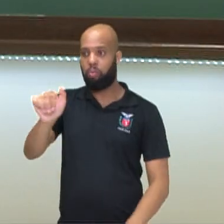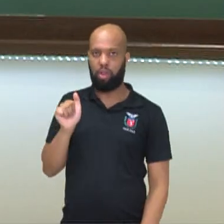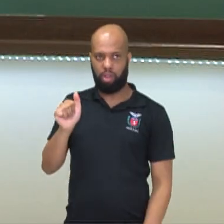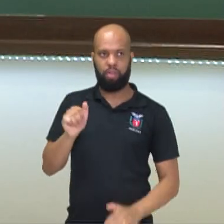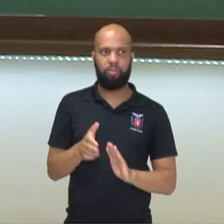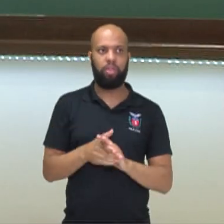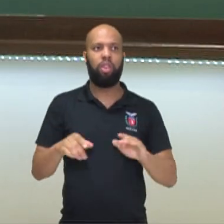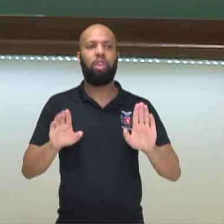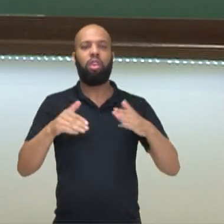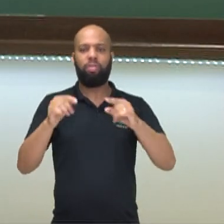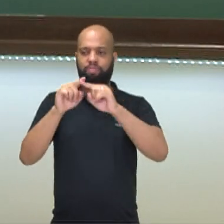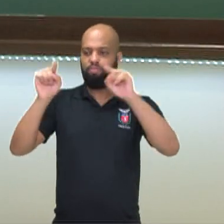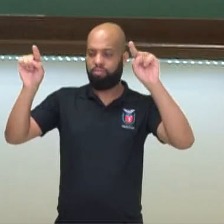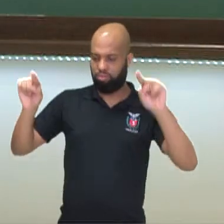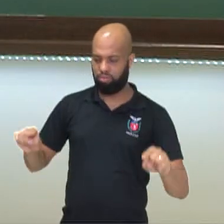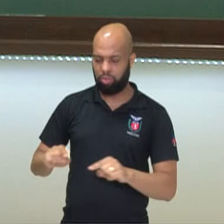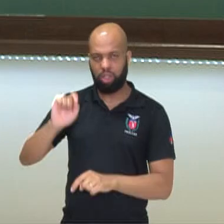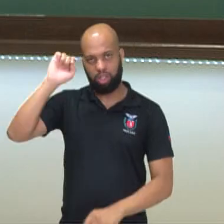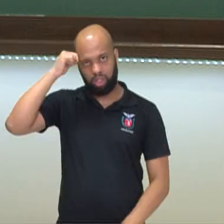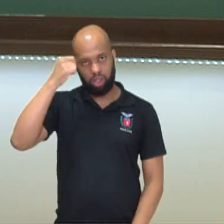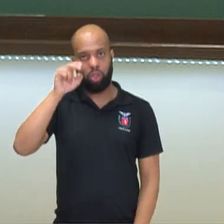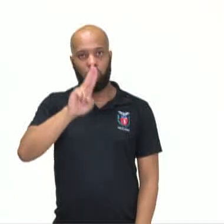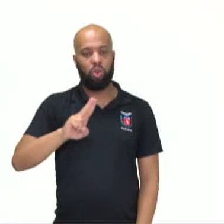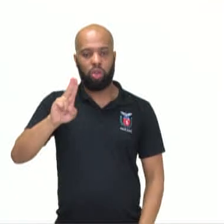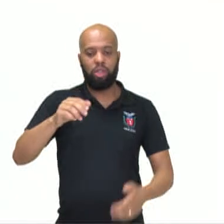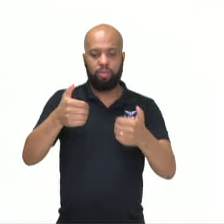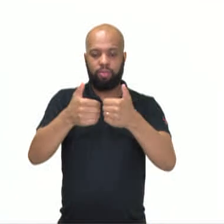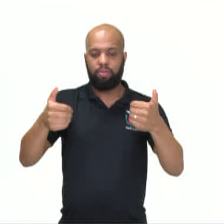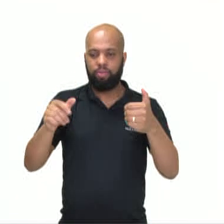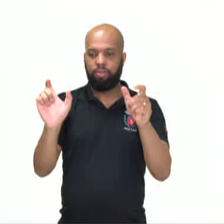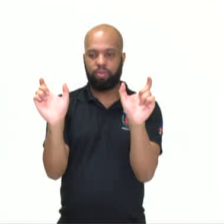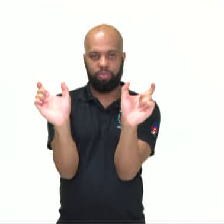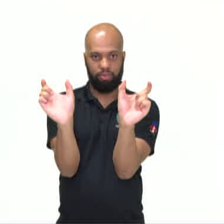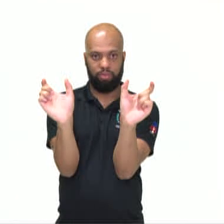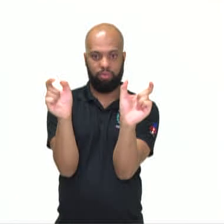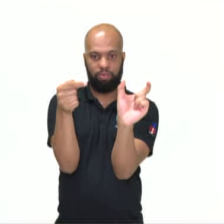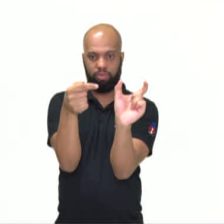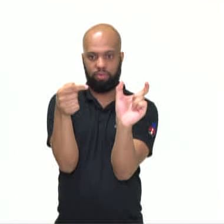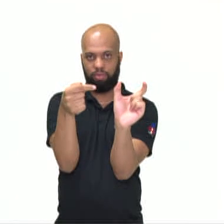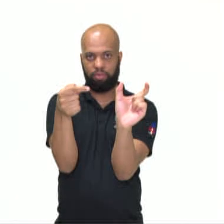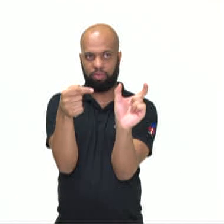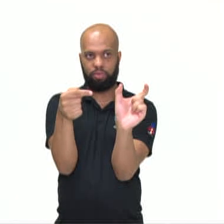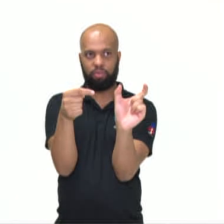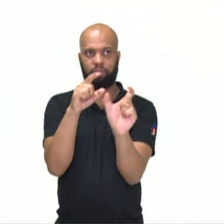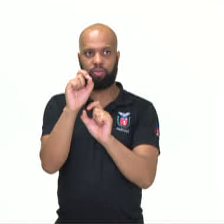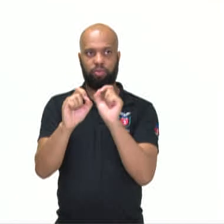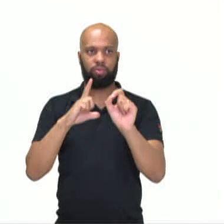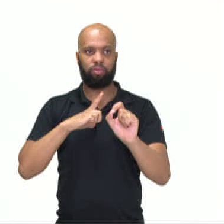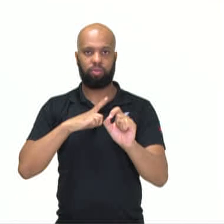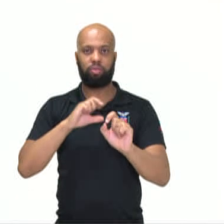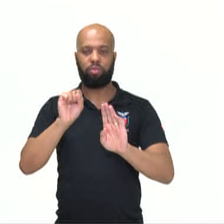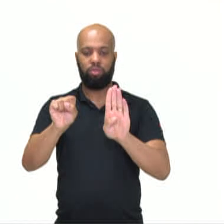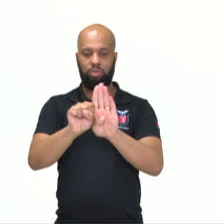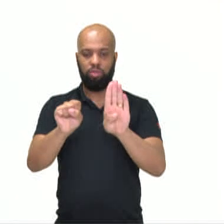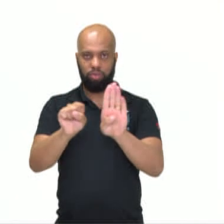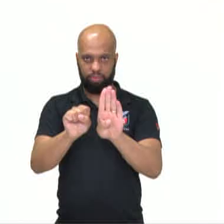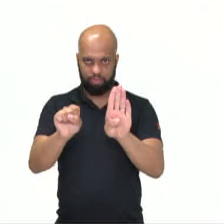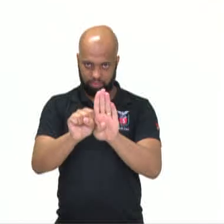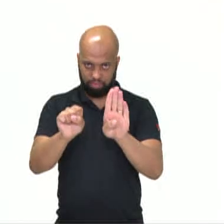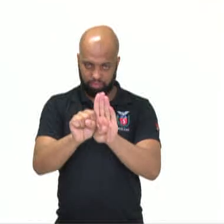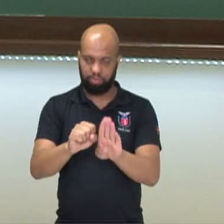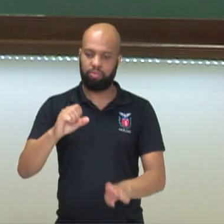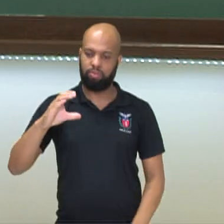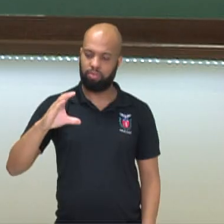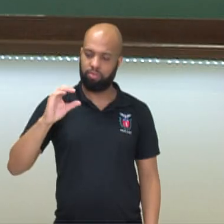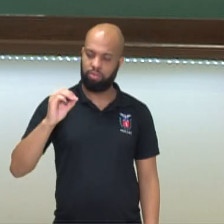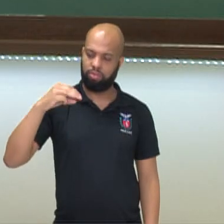o hífen foi empregado para separar palavras que formam o substantivo composto. Quadro negro é um